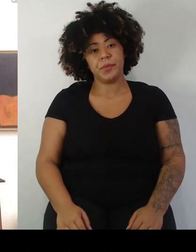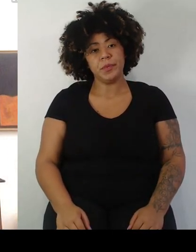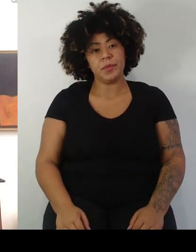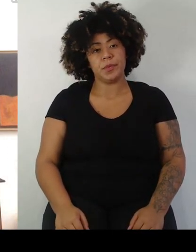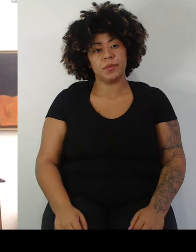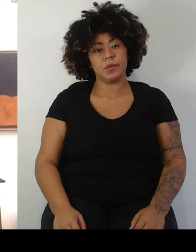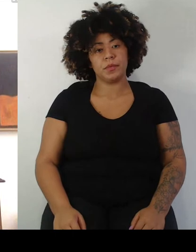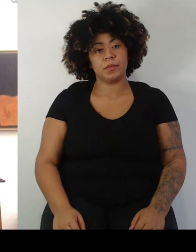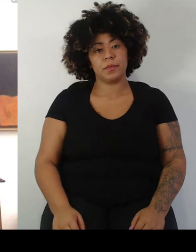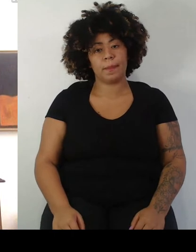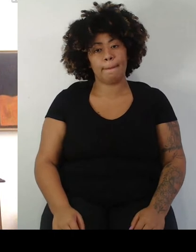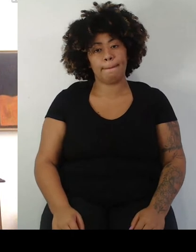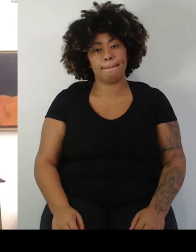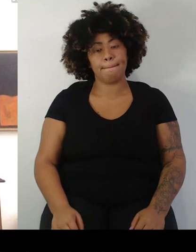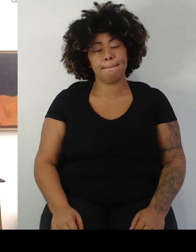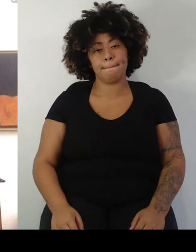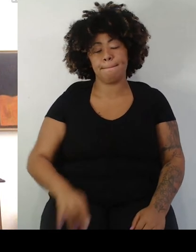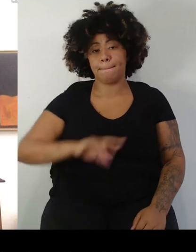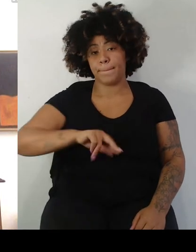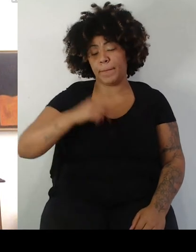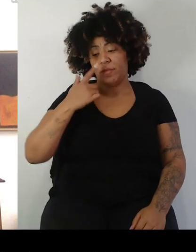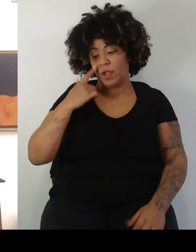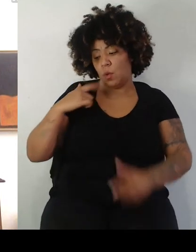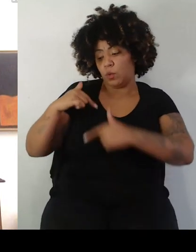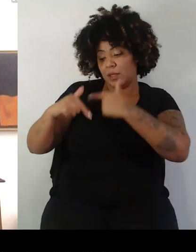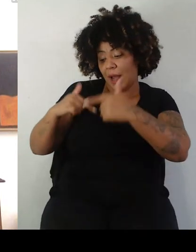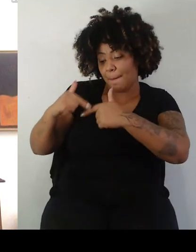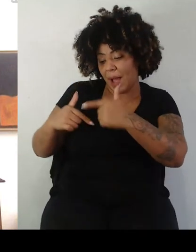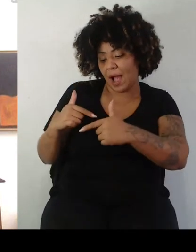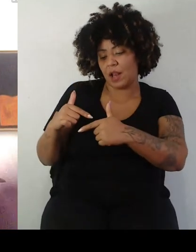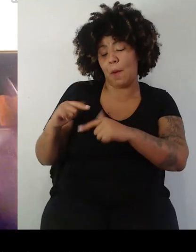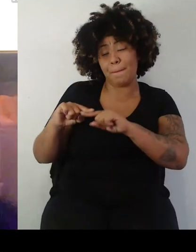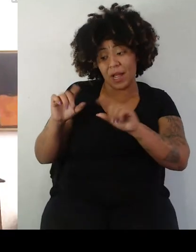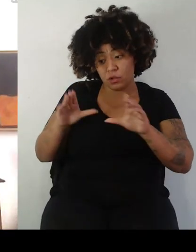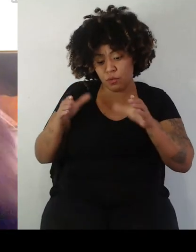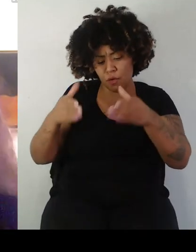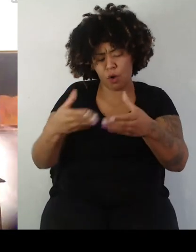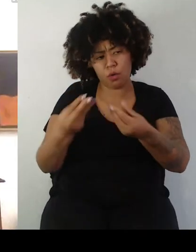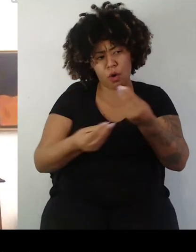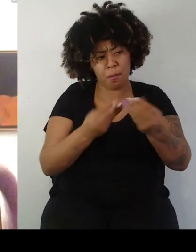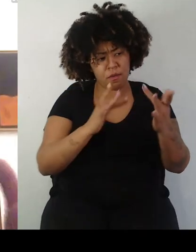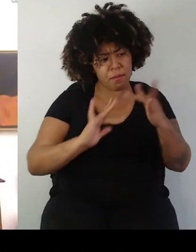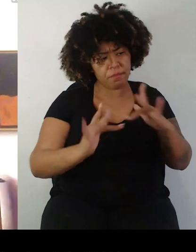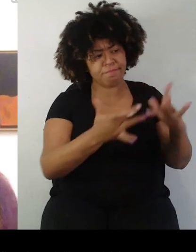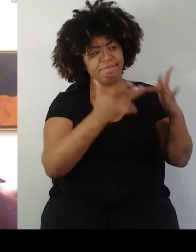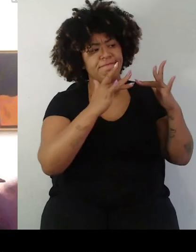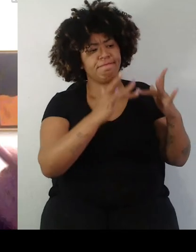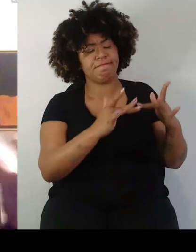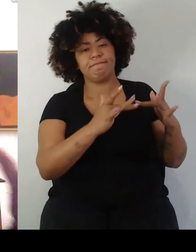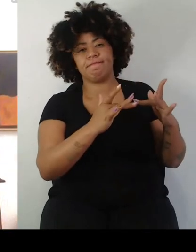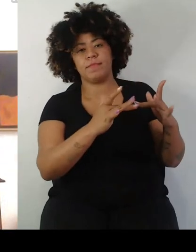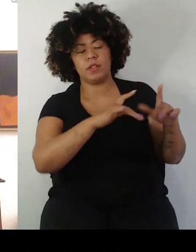trabalhos dele mais populares nós procuramos as obras menos procuradas